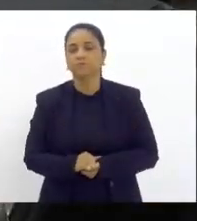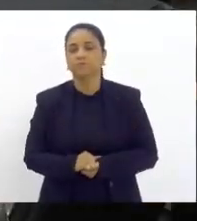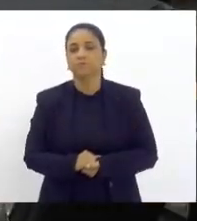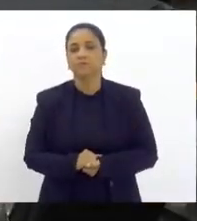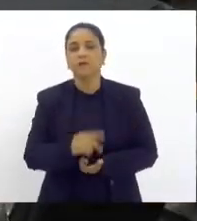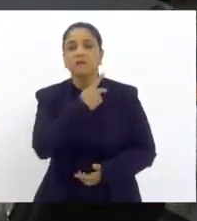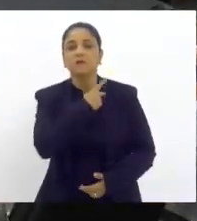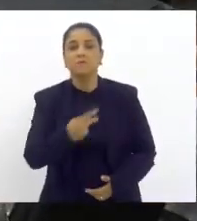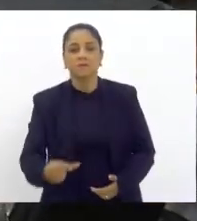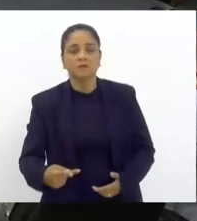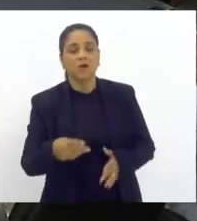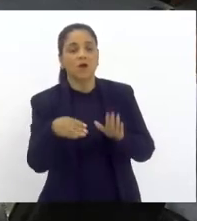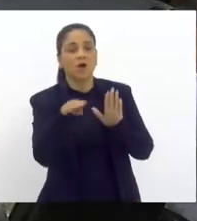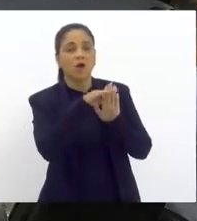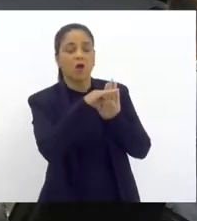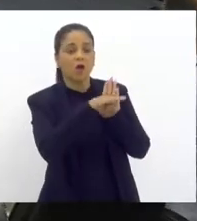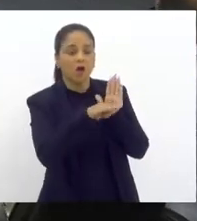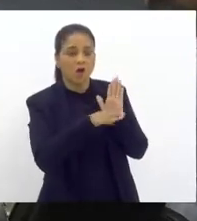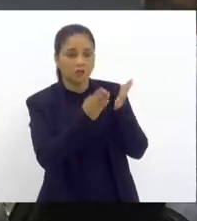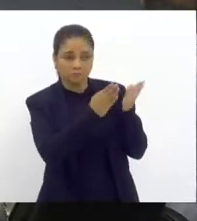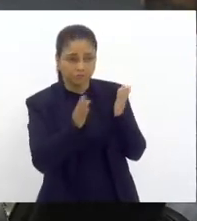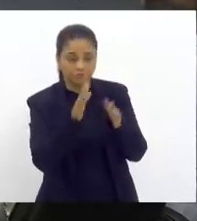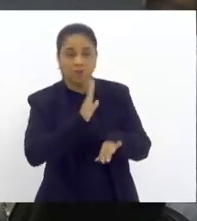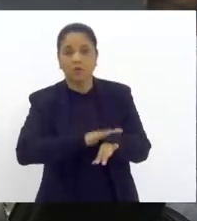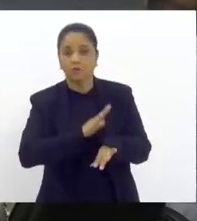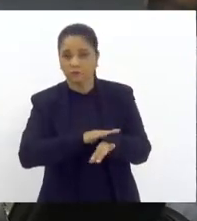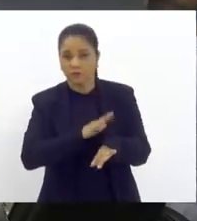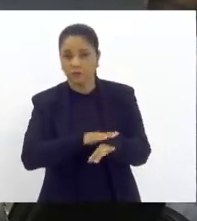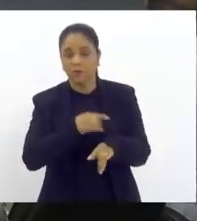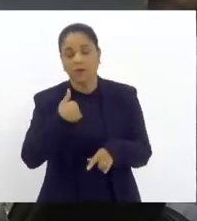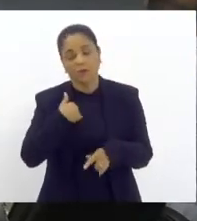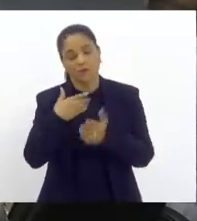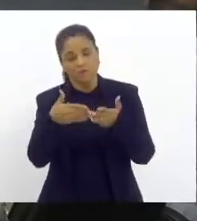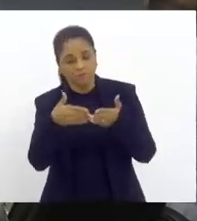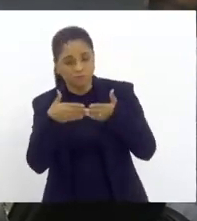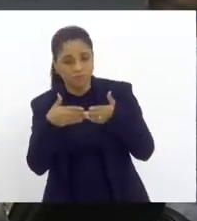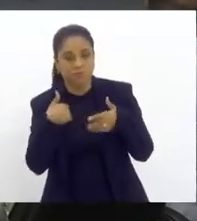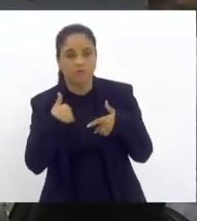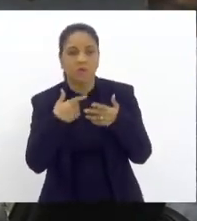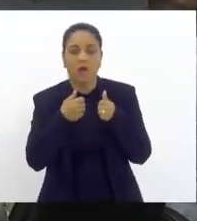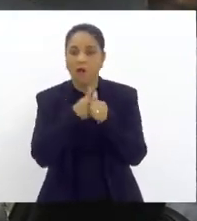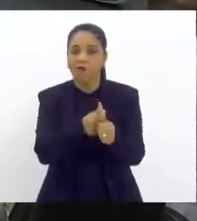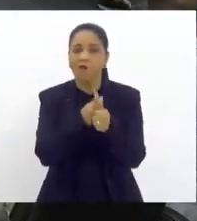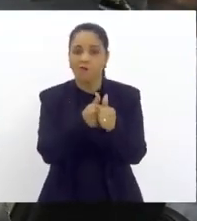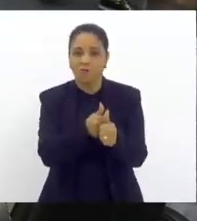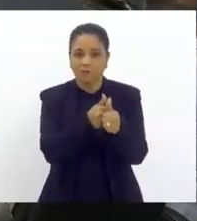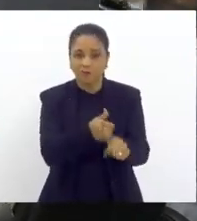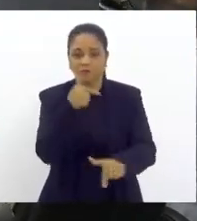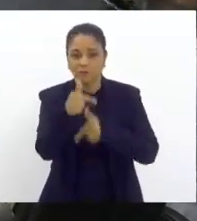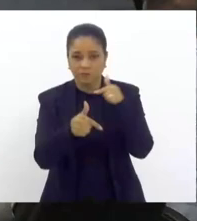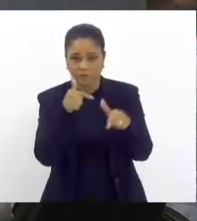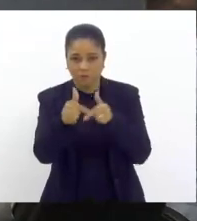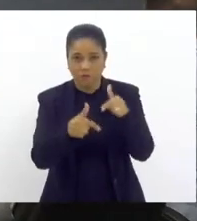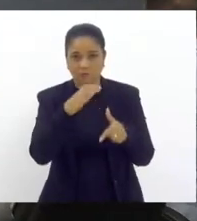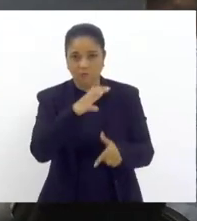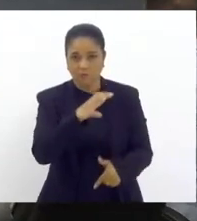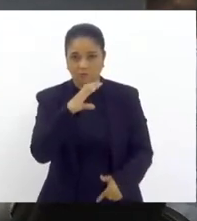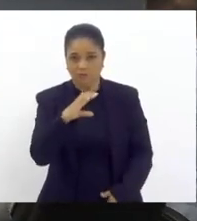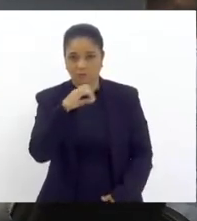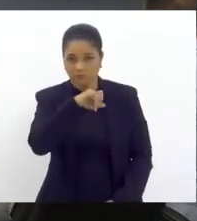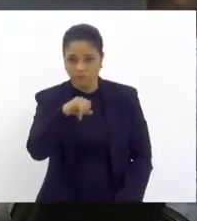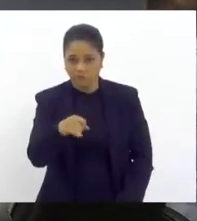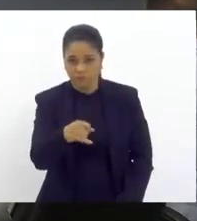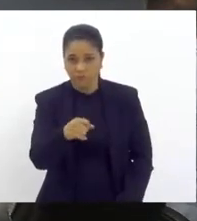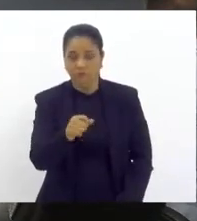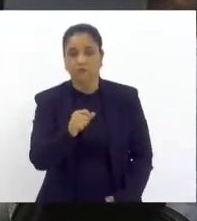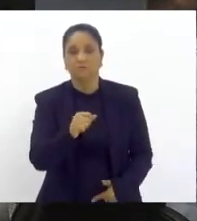Senhora presidente, uma questão de ordem sobre o tema. Questão de ordem. Se Vossa Excelência me permite, Vossa Excelência acompanhou hoje, tem acompanhado os trabalhos da CCJ.